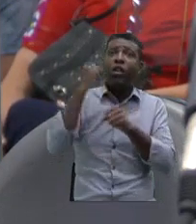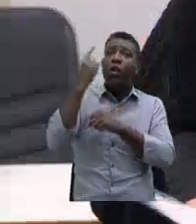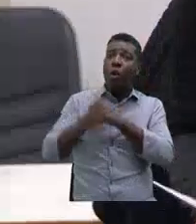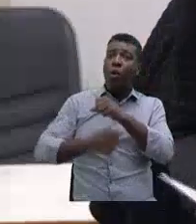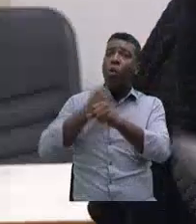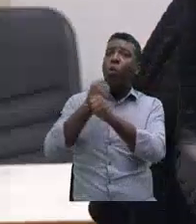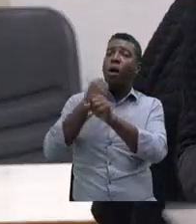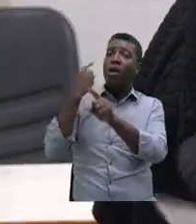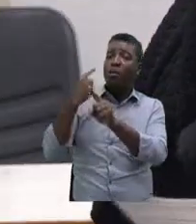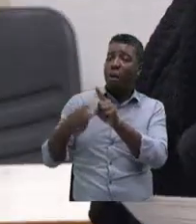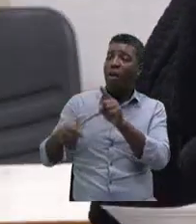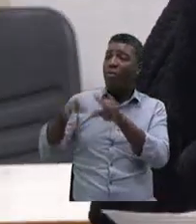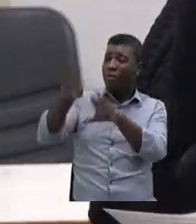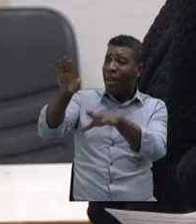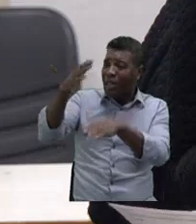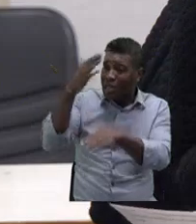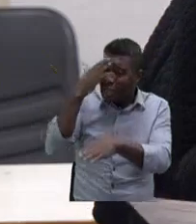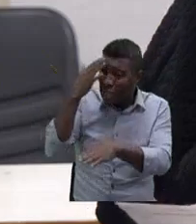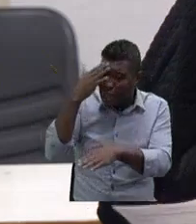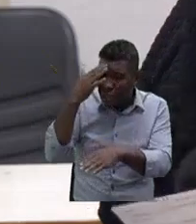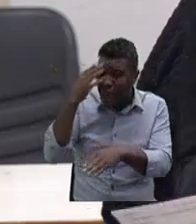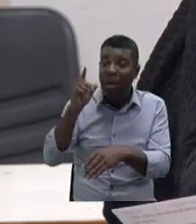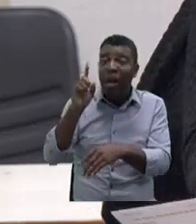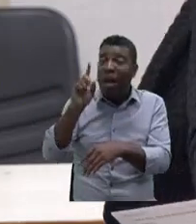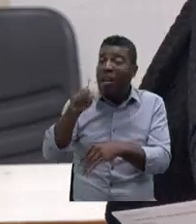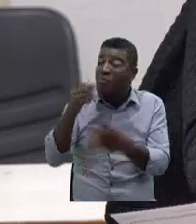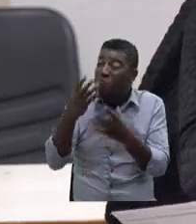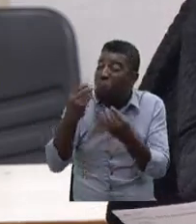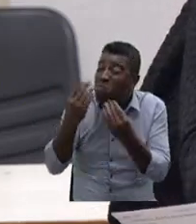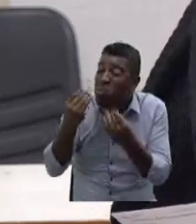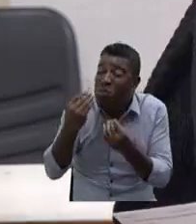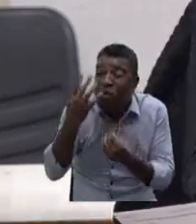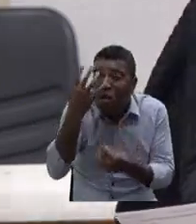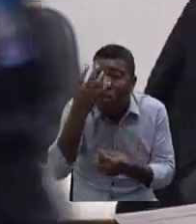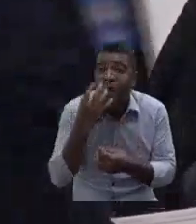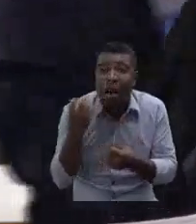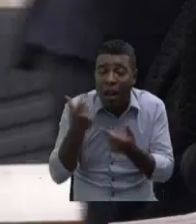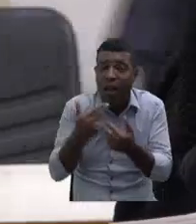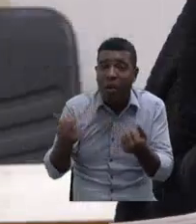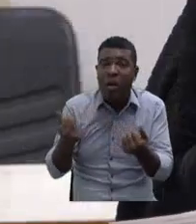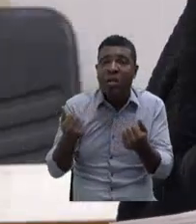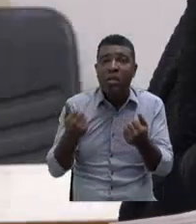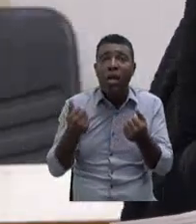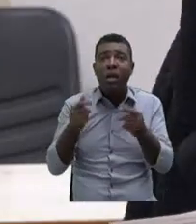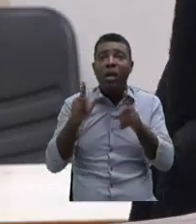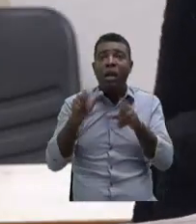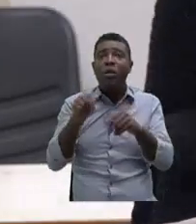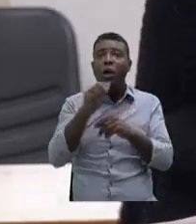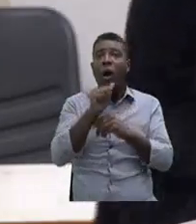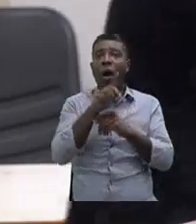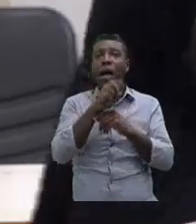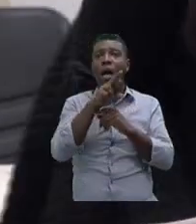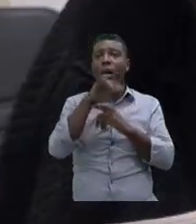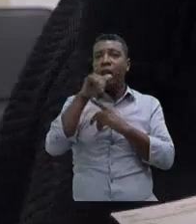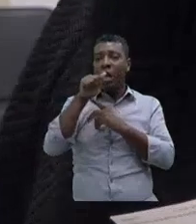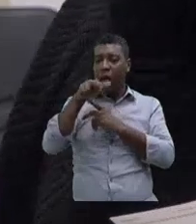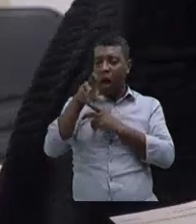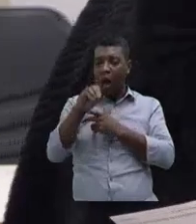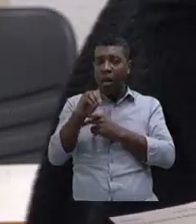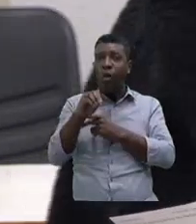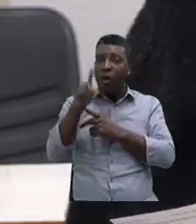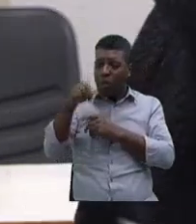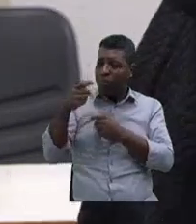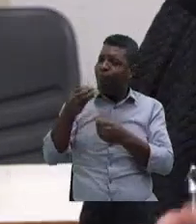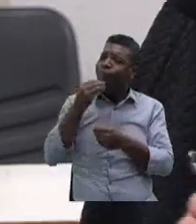sabe, deputada, a gravidade da coisa? Muitos, o Adriano deveria estar aqui, que é uma pessoa que nós trouxemos